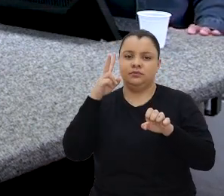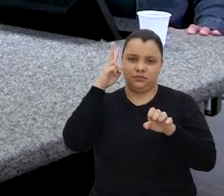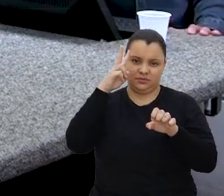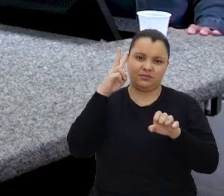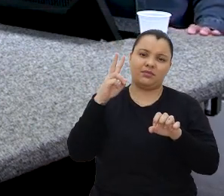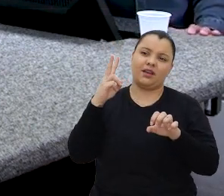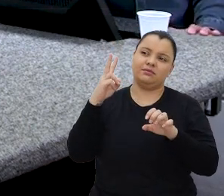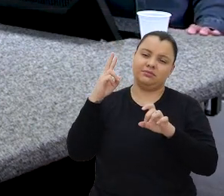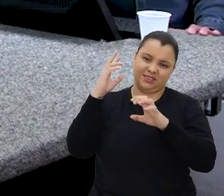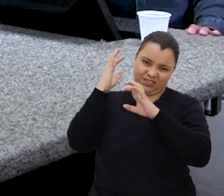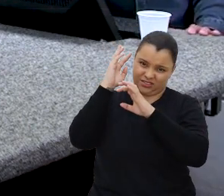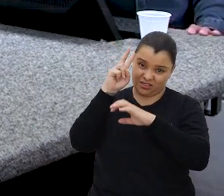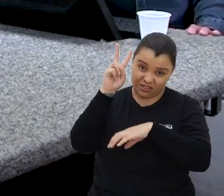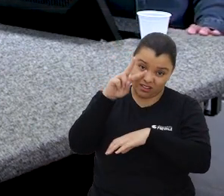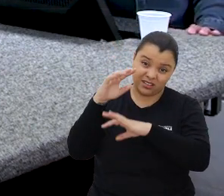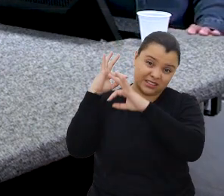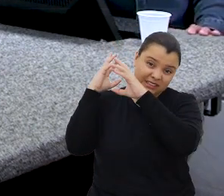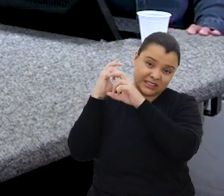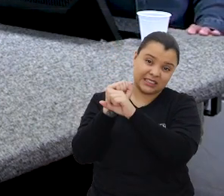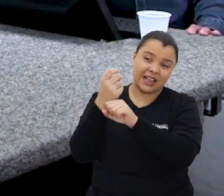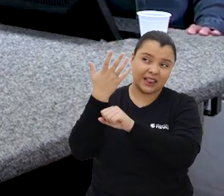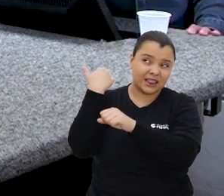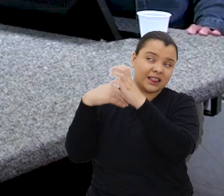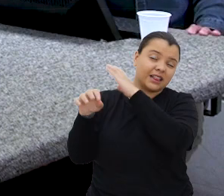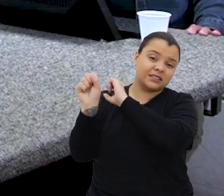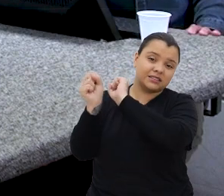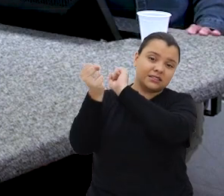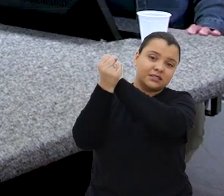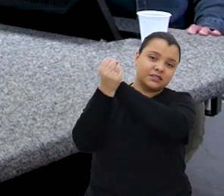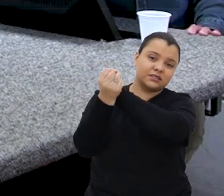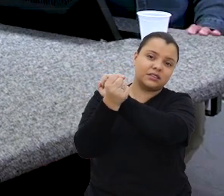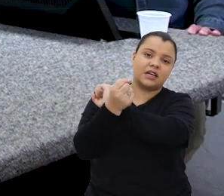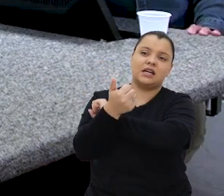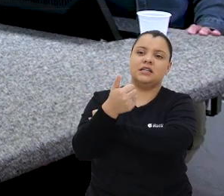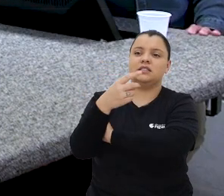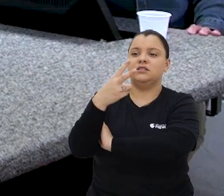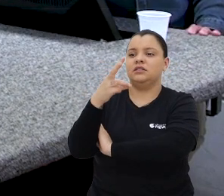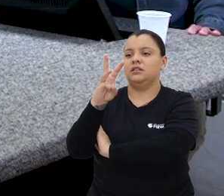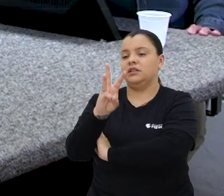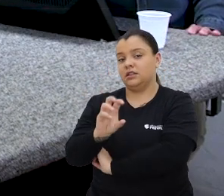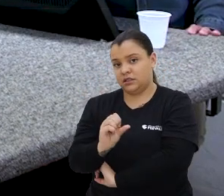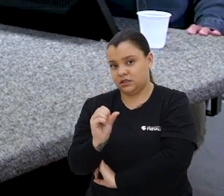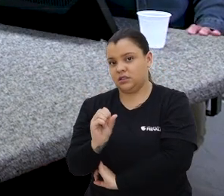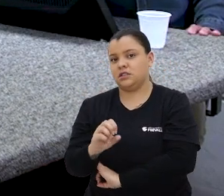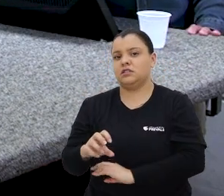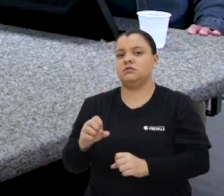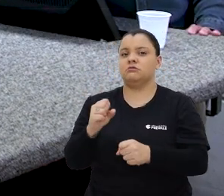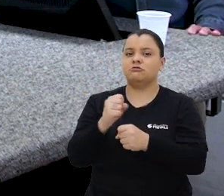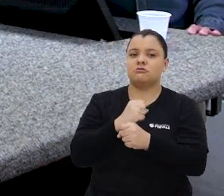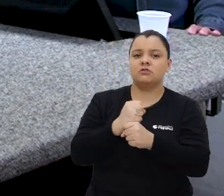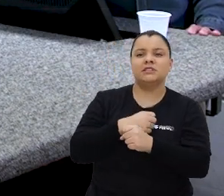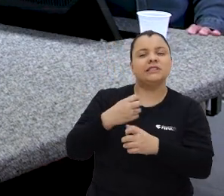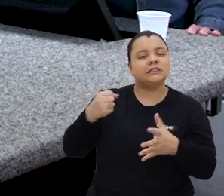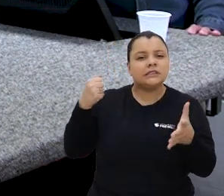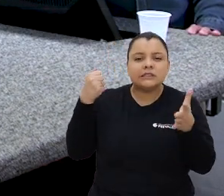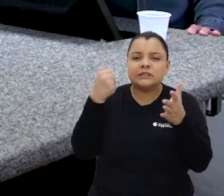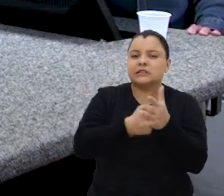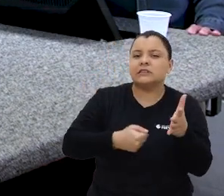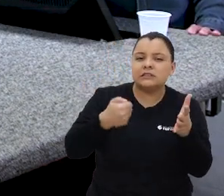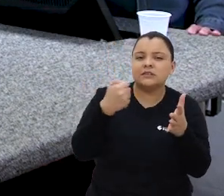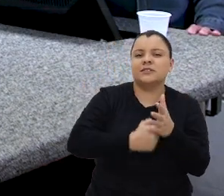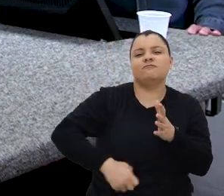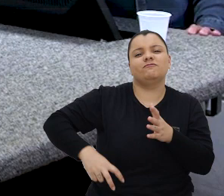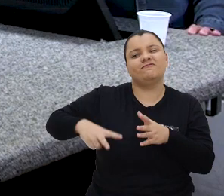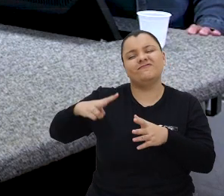históricas, principalmente do período da escravização, e esses 135 anos ainda, eles têm uma marca muito forte,